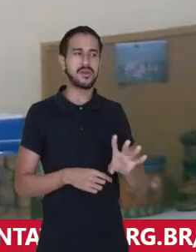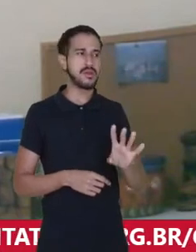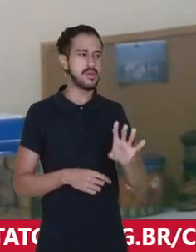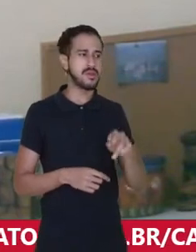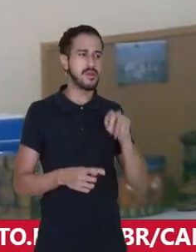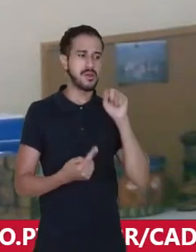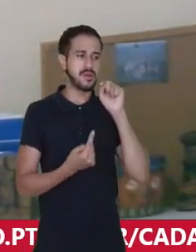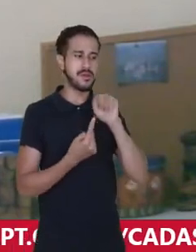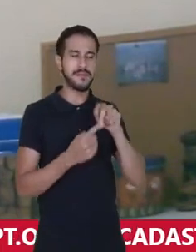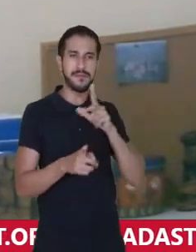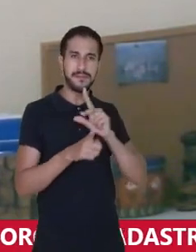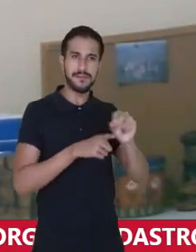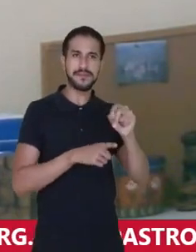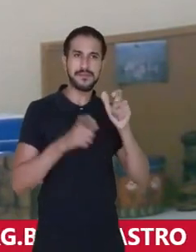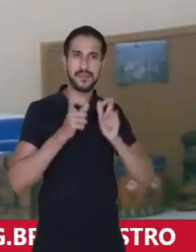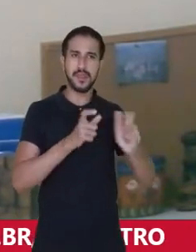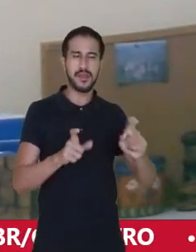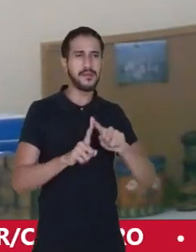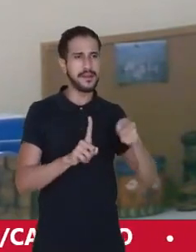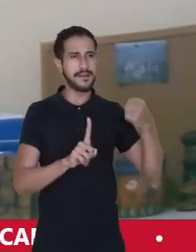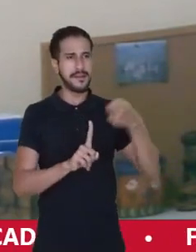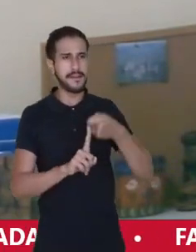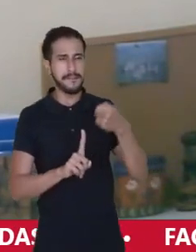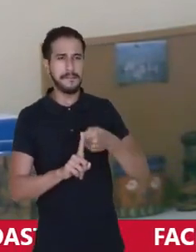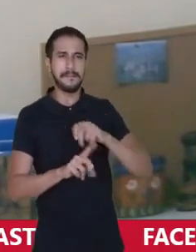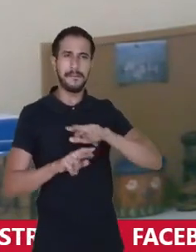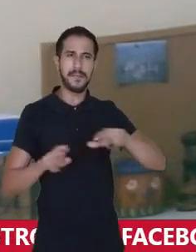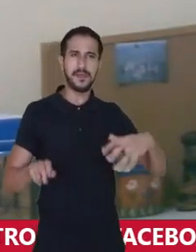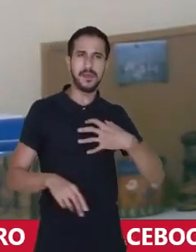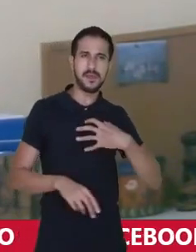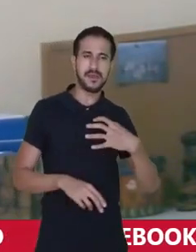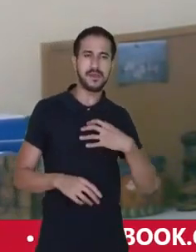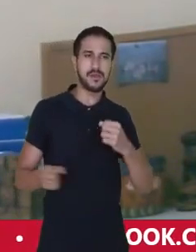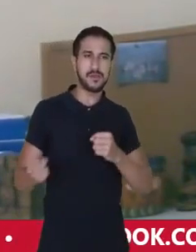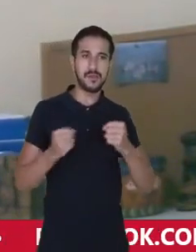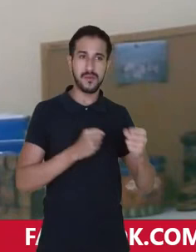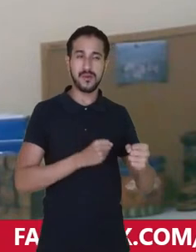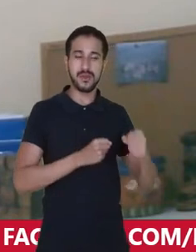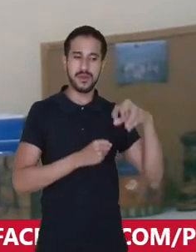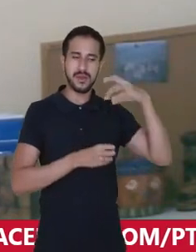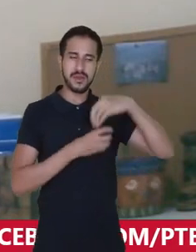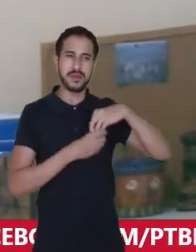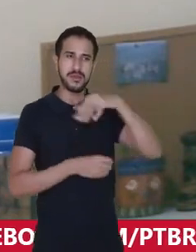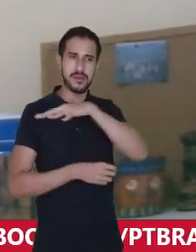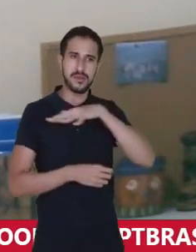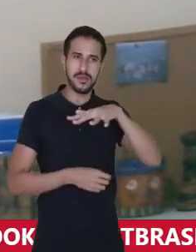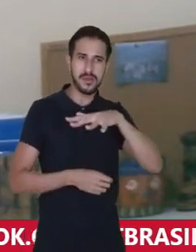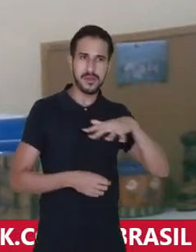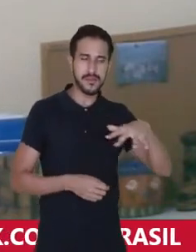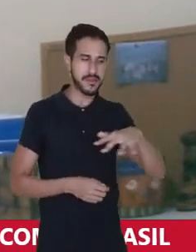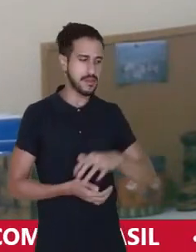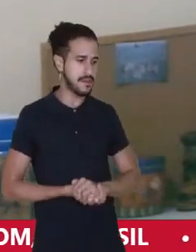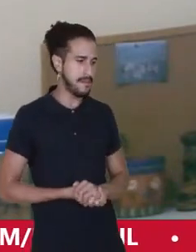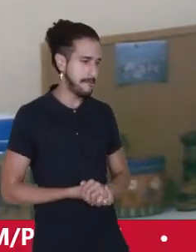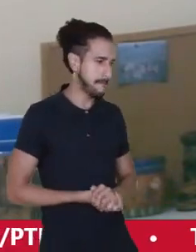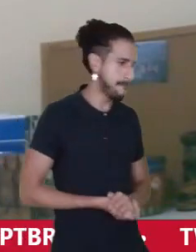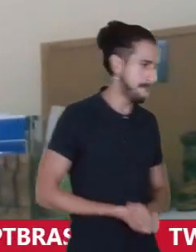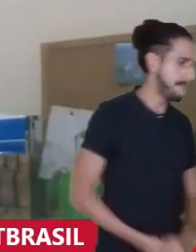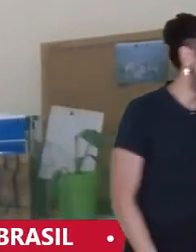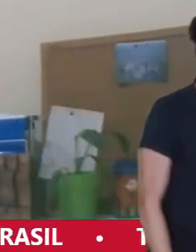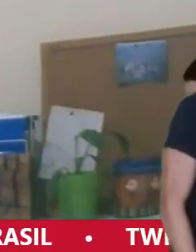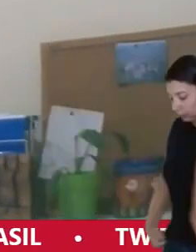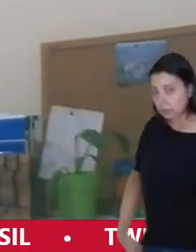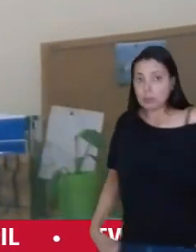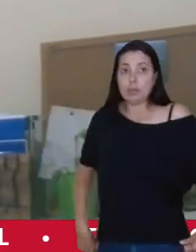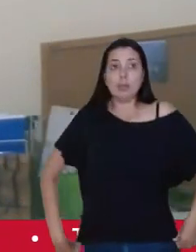conquista territorial, mas de imposição de formas, de matrizes de poder no território, né, de hierarquização, de opressão de